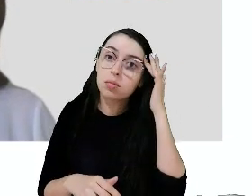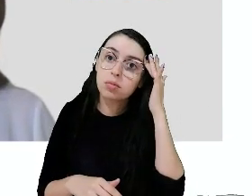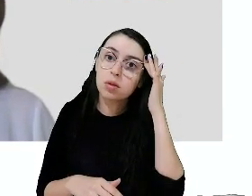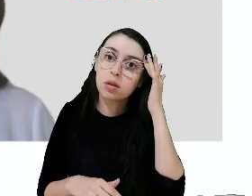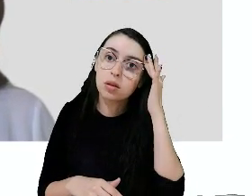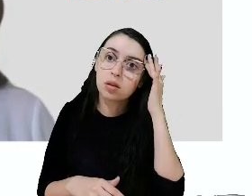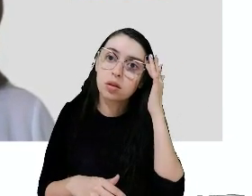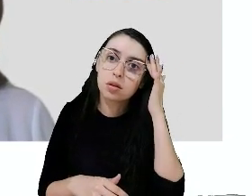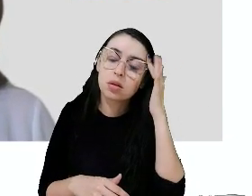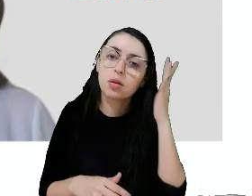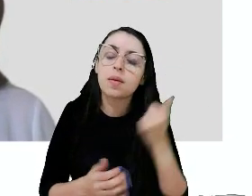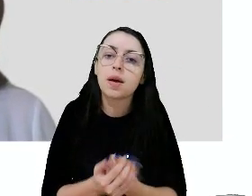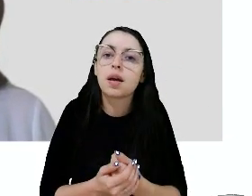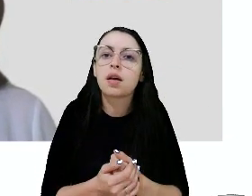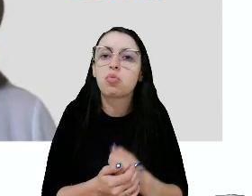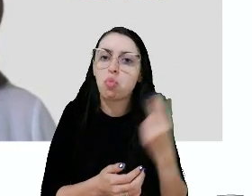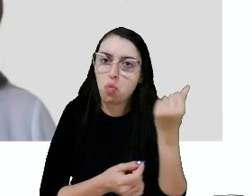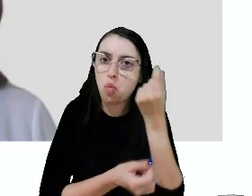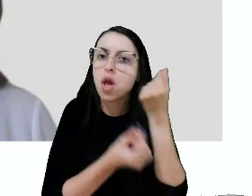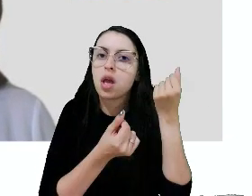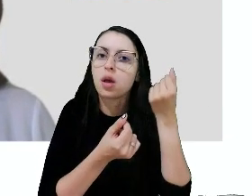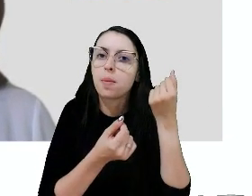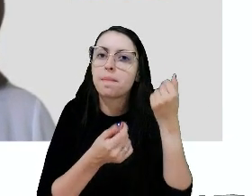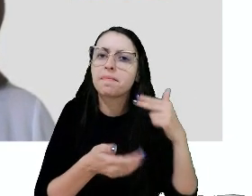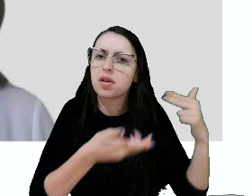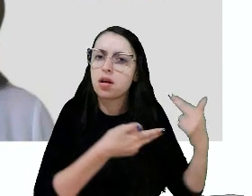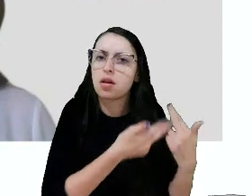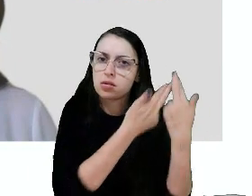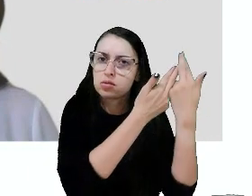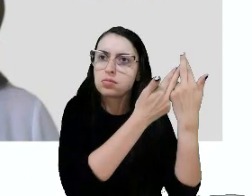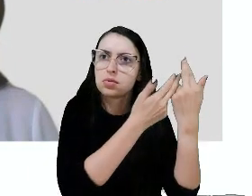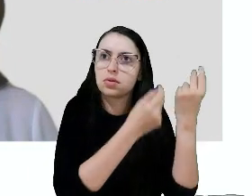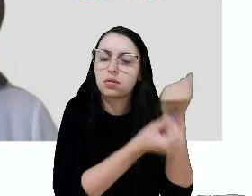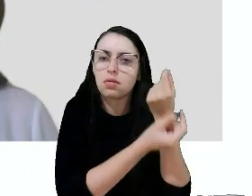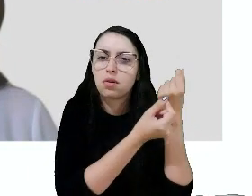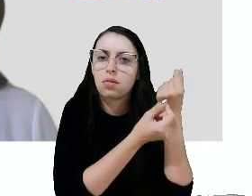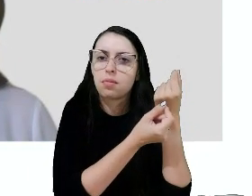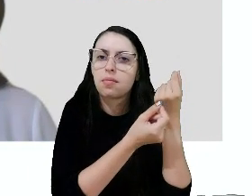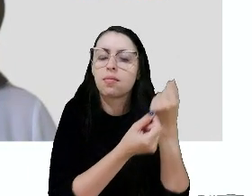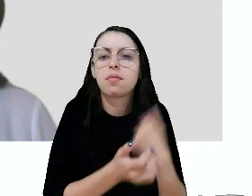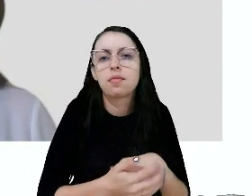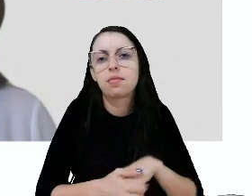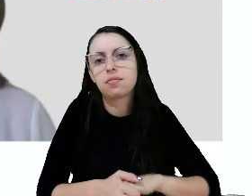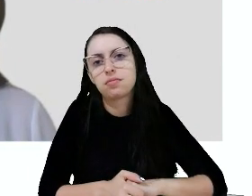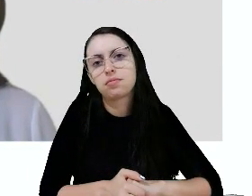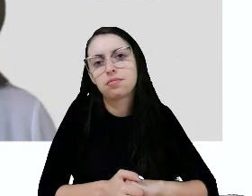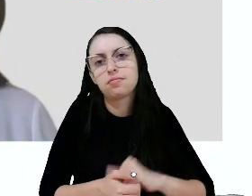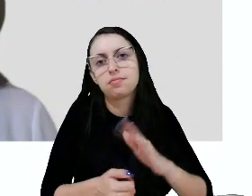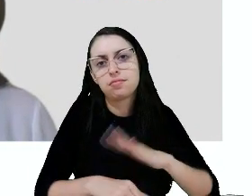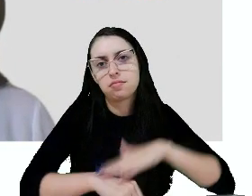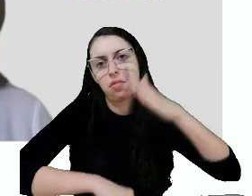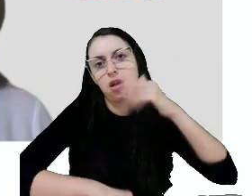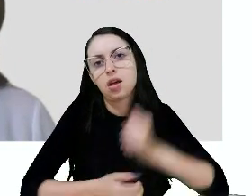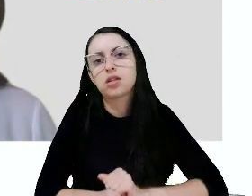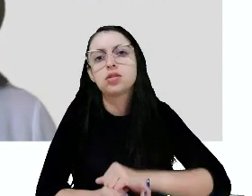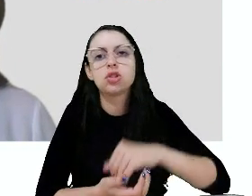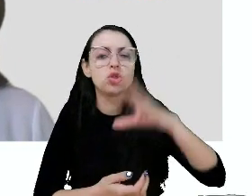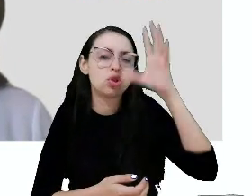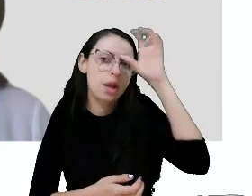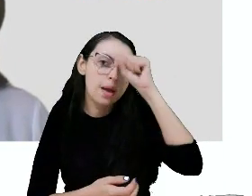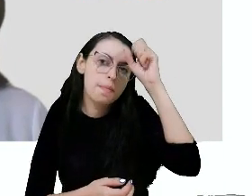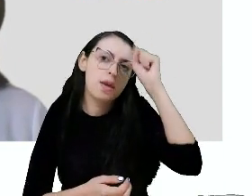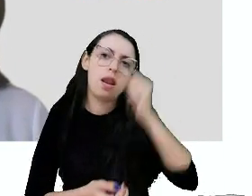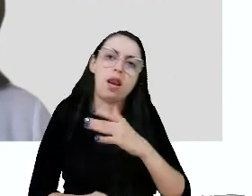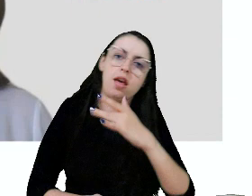sabe, não é, o que a elite continua no poder, e muito mais com condições de ter